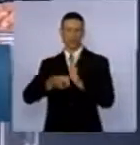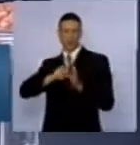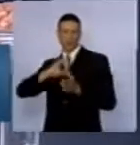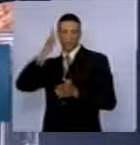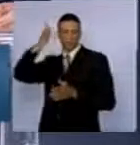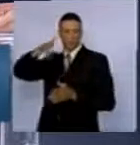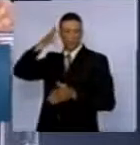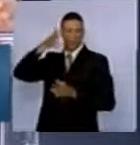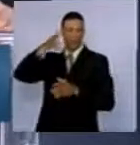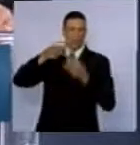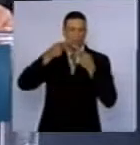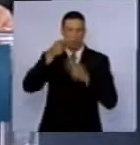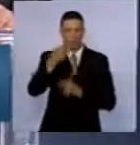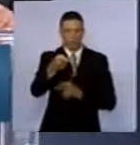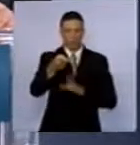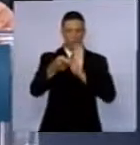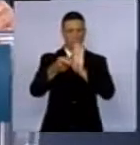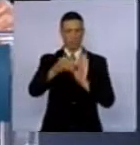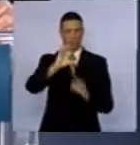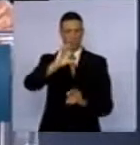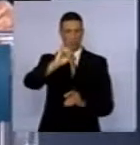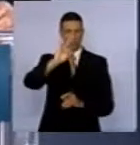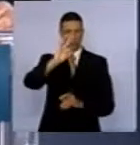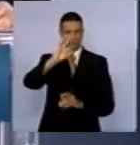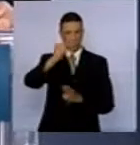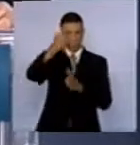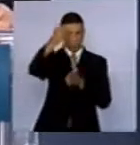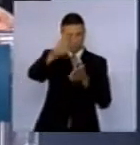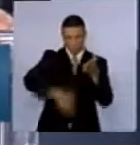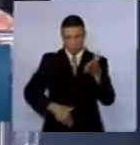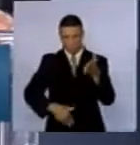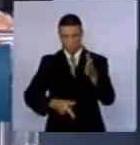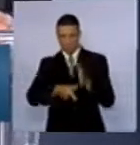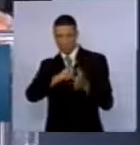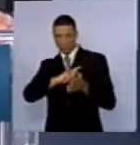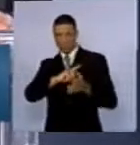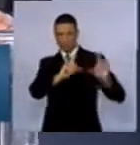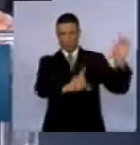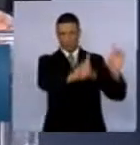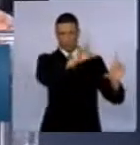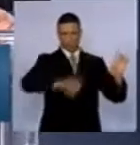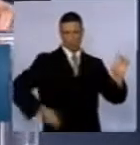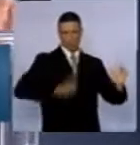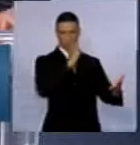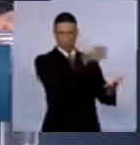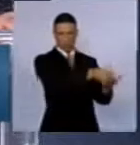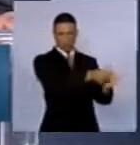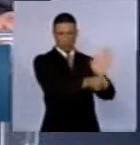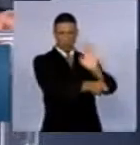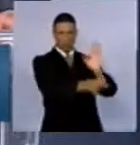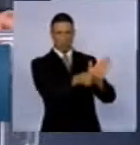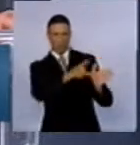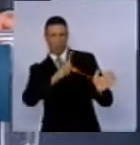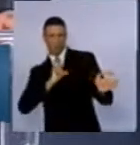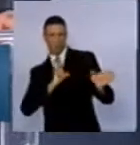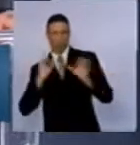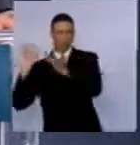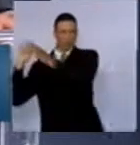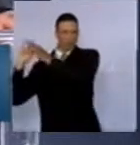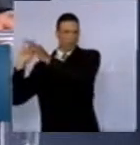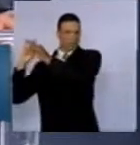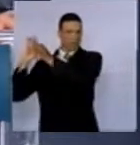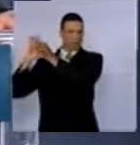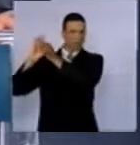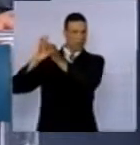falar da cota de tela para produção, para TV por assinatura, é importante a gente olhar um pouquinho para o contexto da